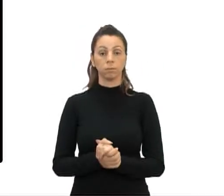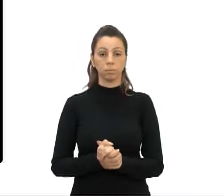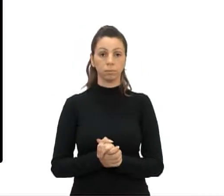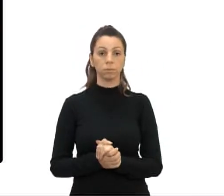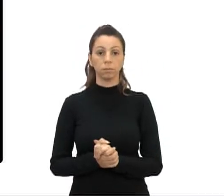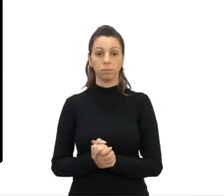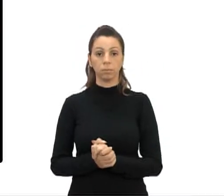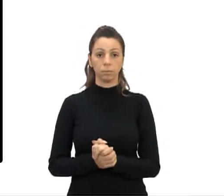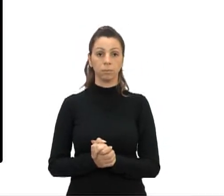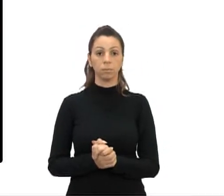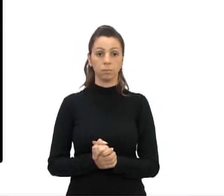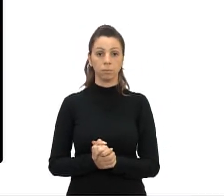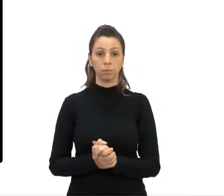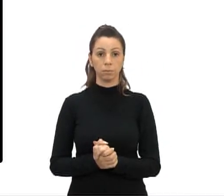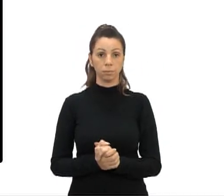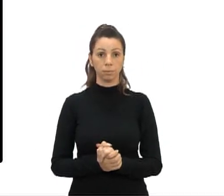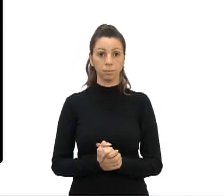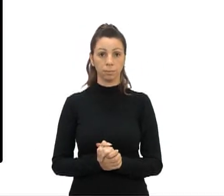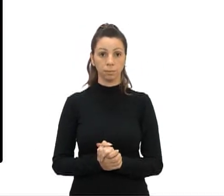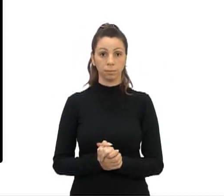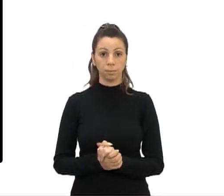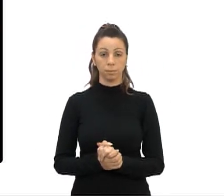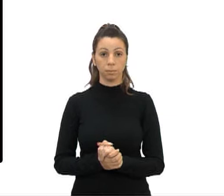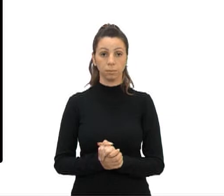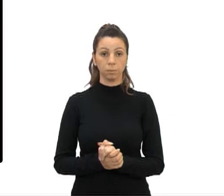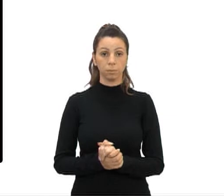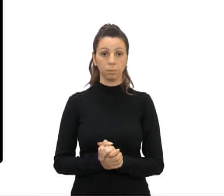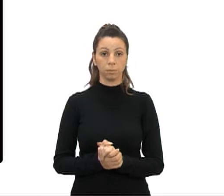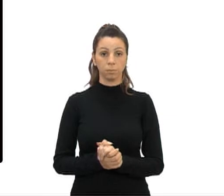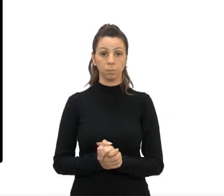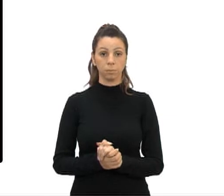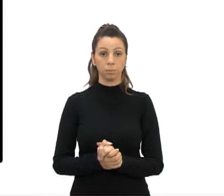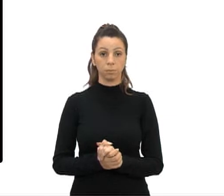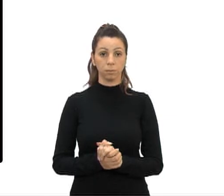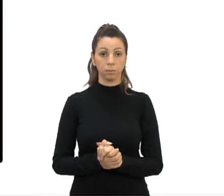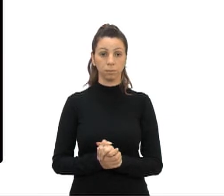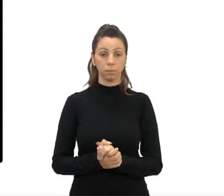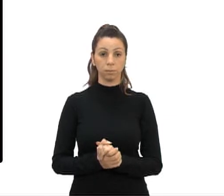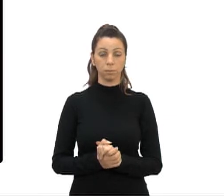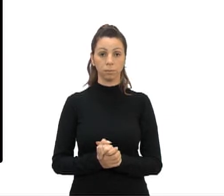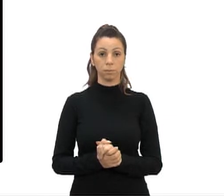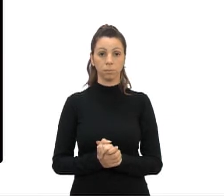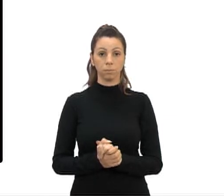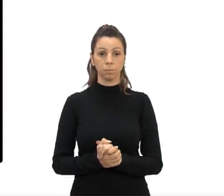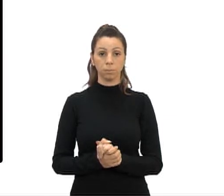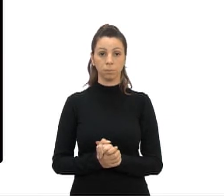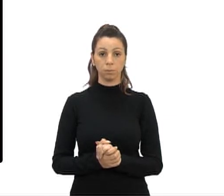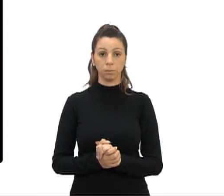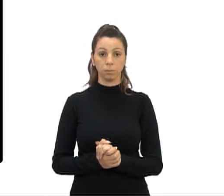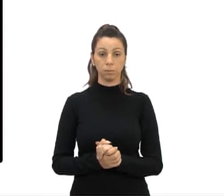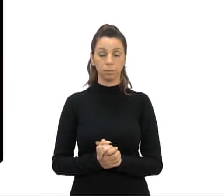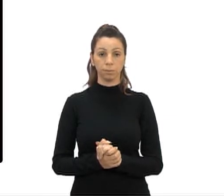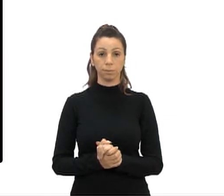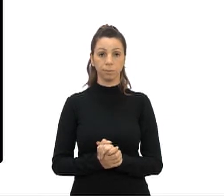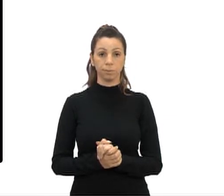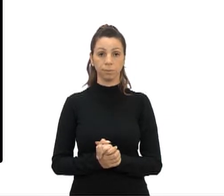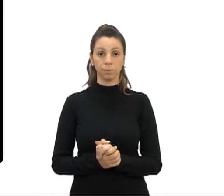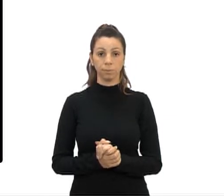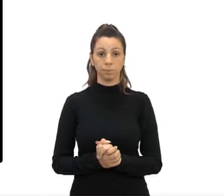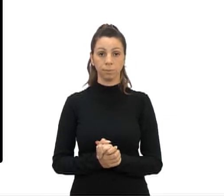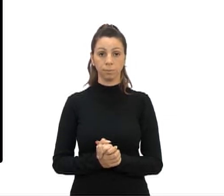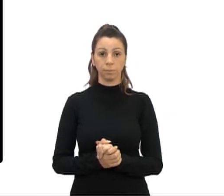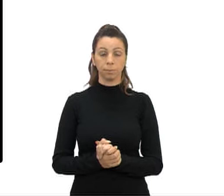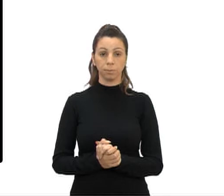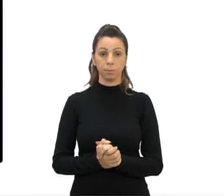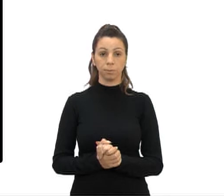que tal estás? E a outra responde: Ei, estou bem, e tu como andas? Estupendo,